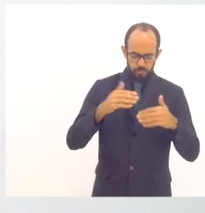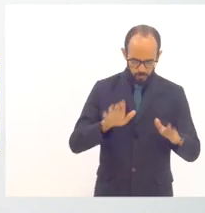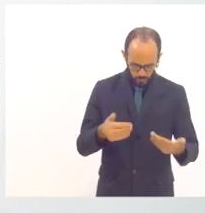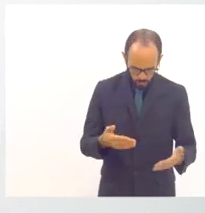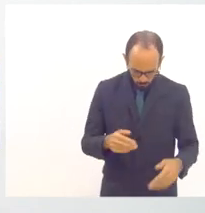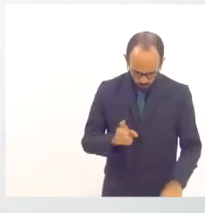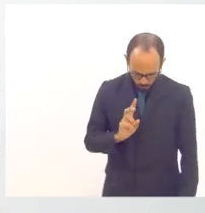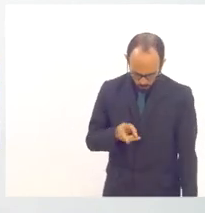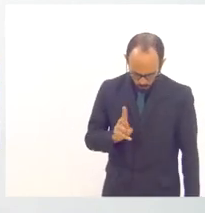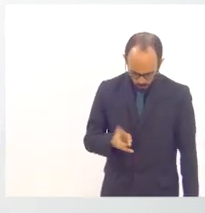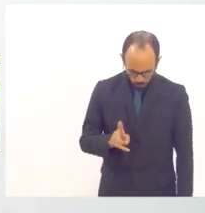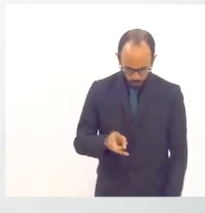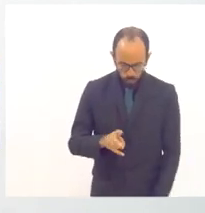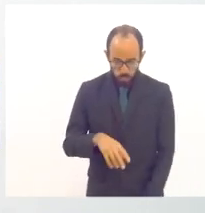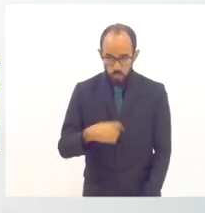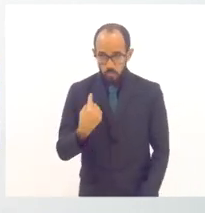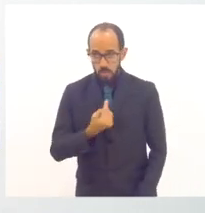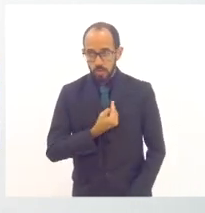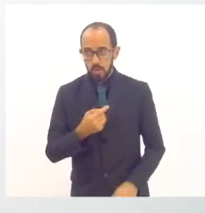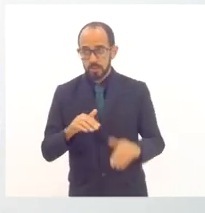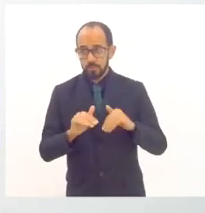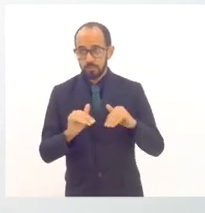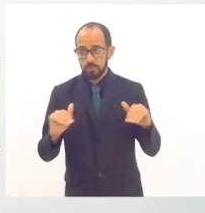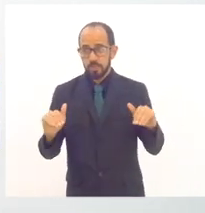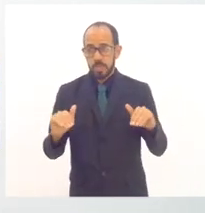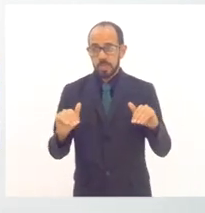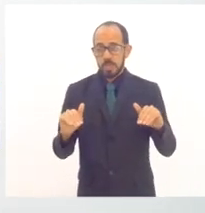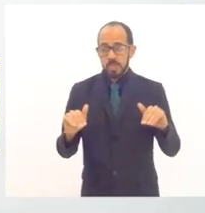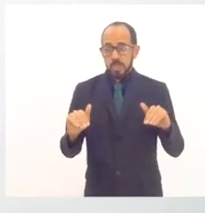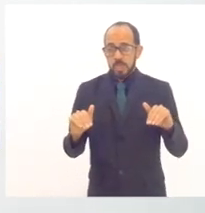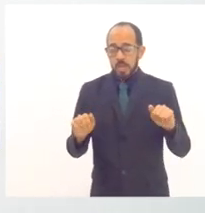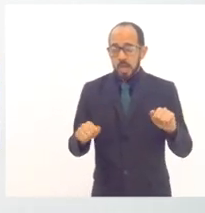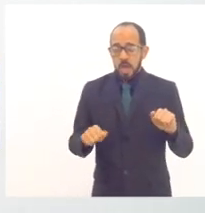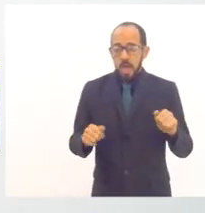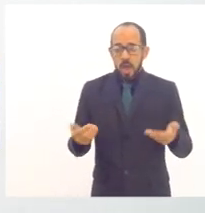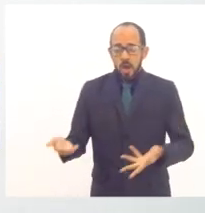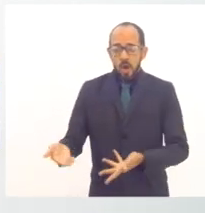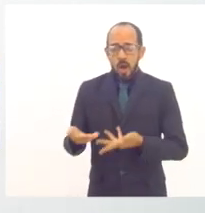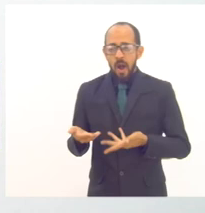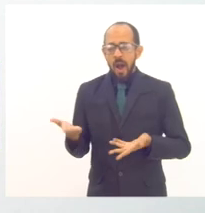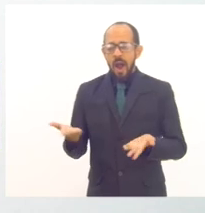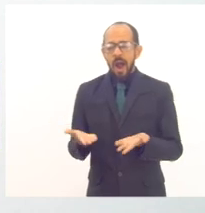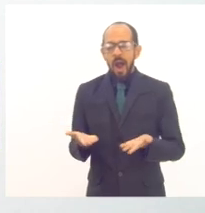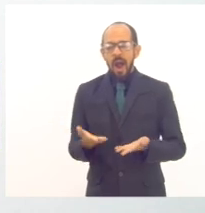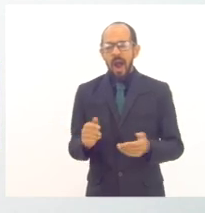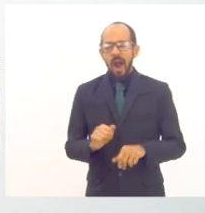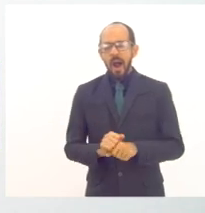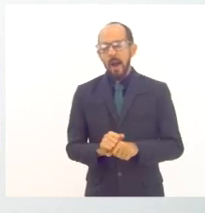com a nossa mesa. Então, eu chamo agora